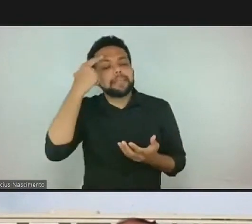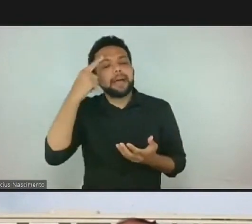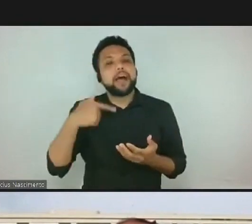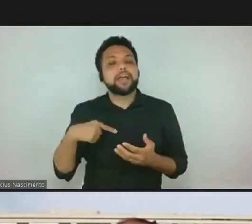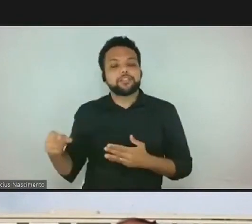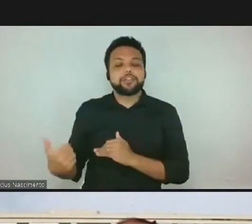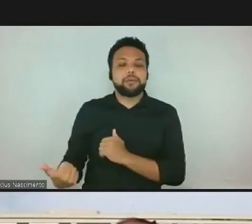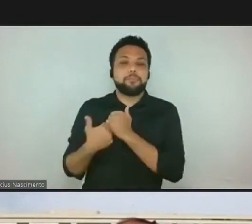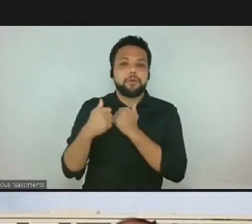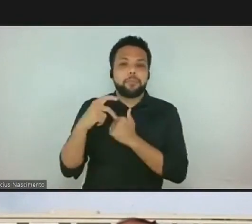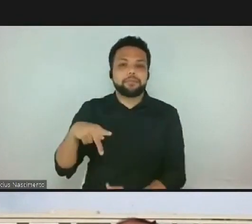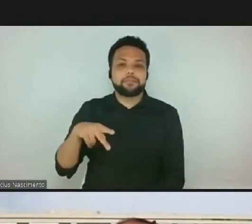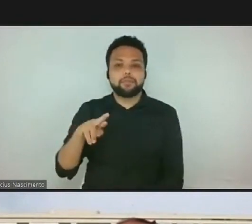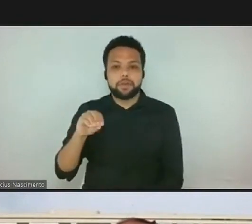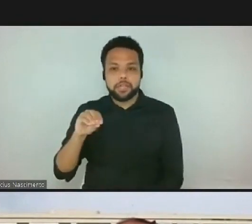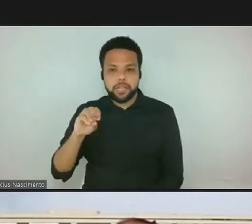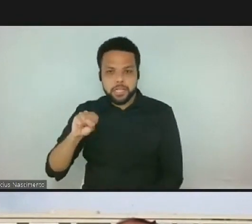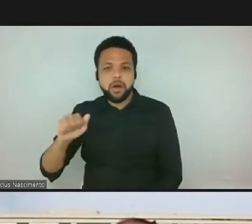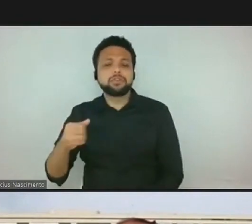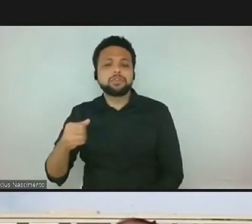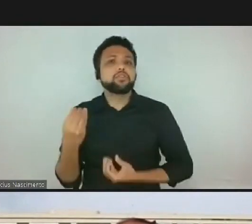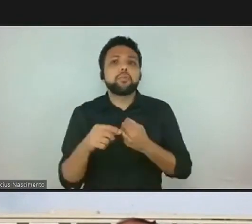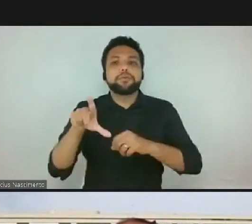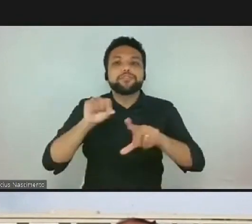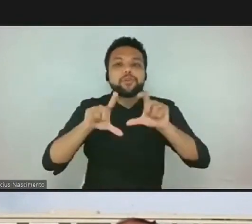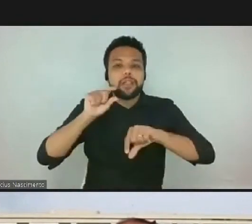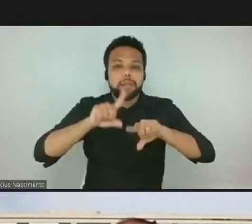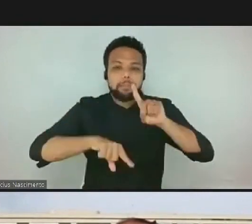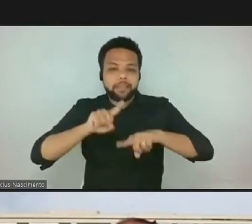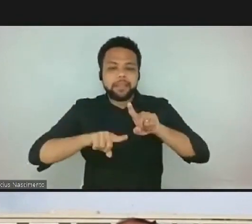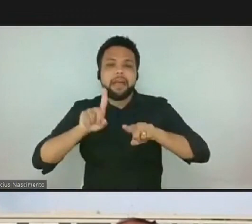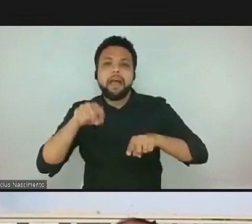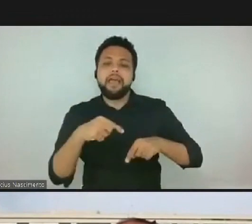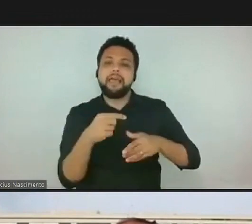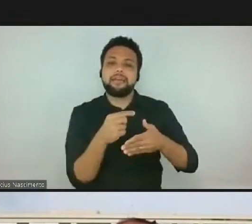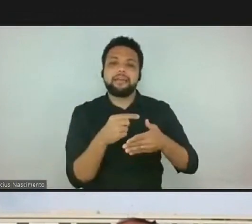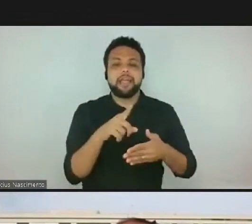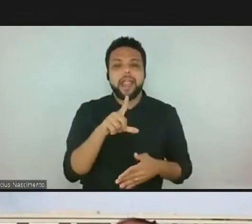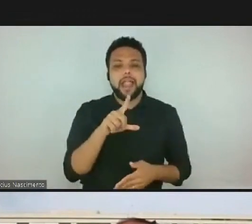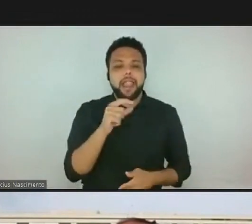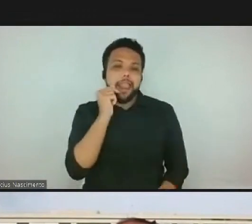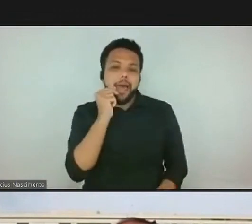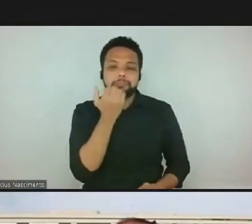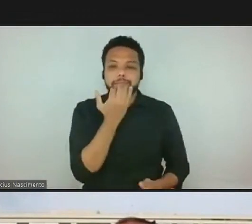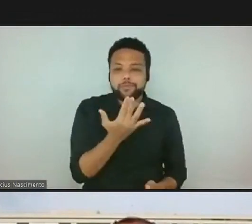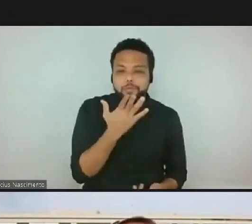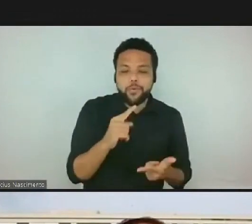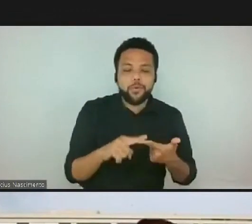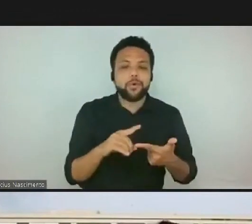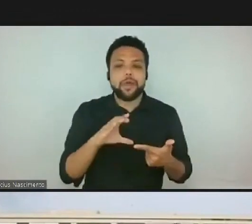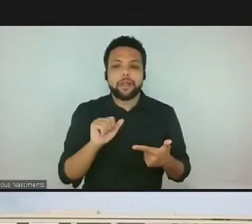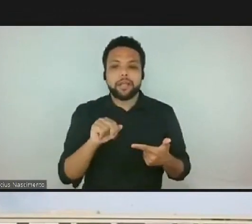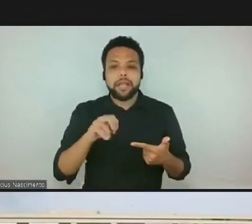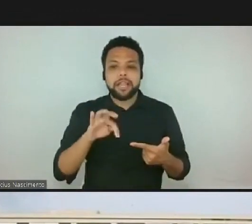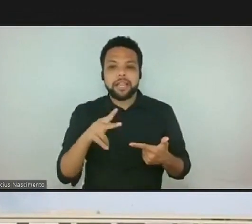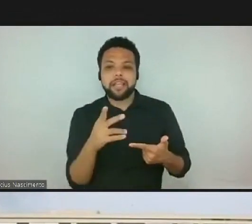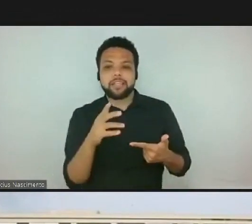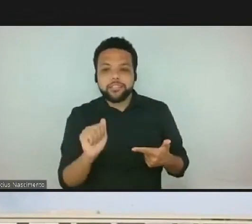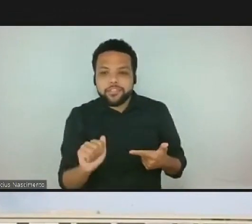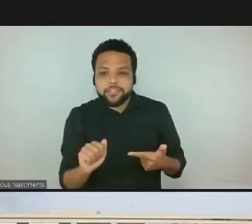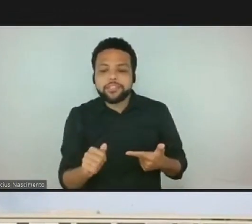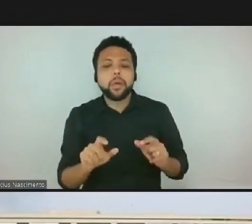né? Seria lápis de cor? Seria canetinha? O que seria, né? E